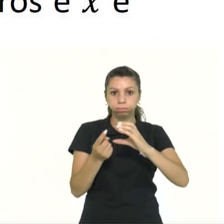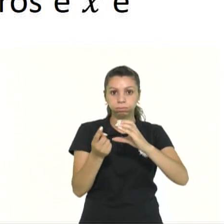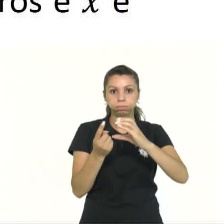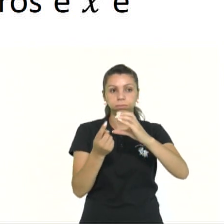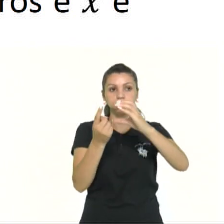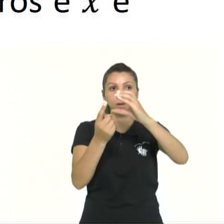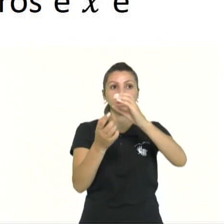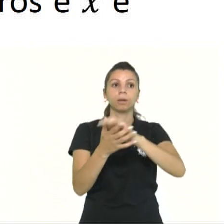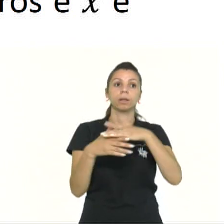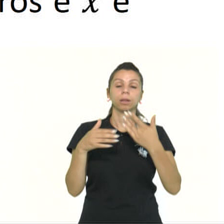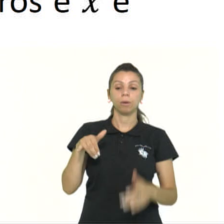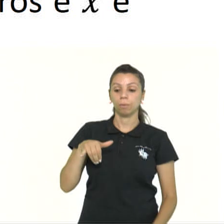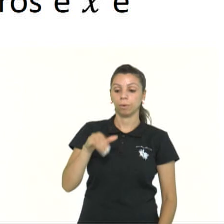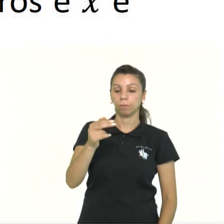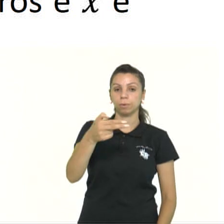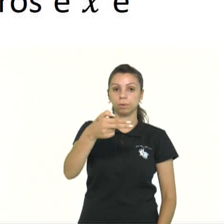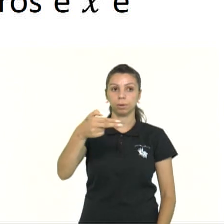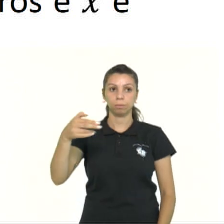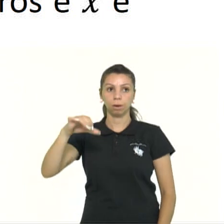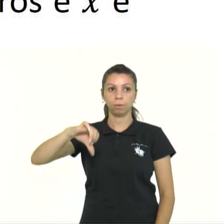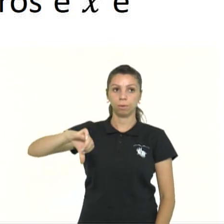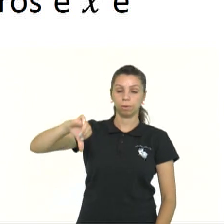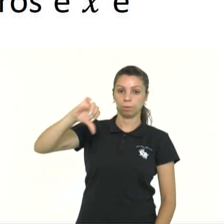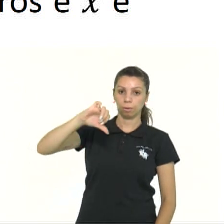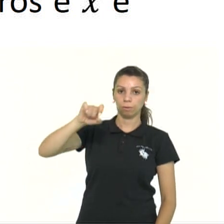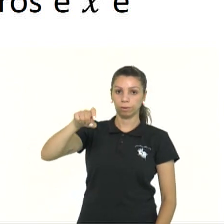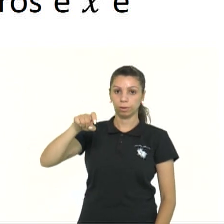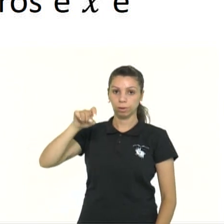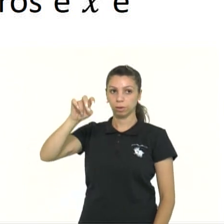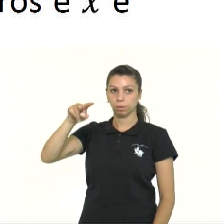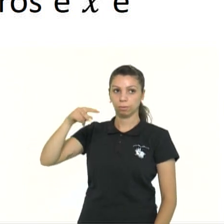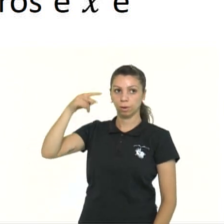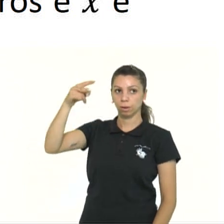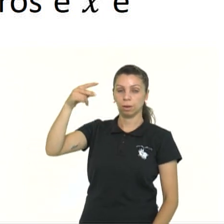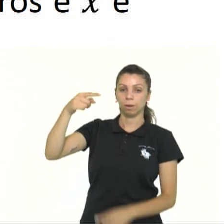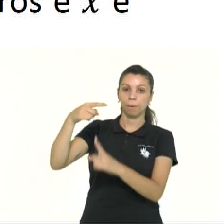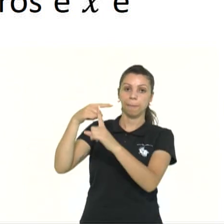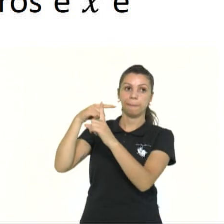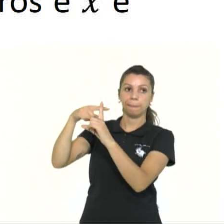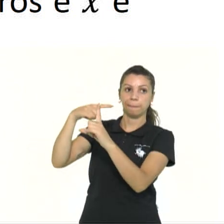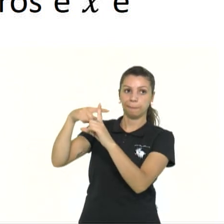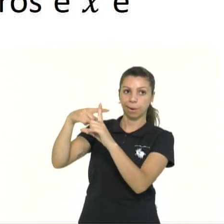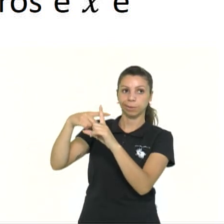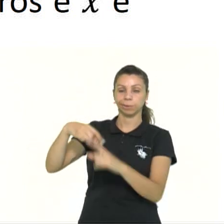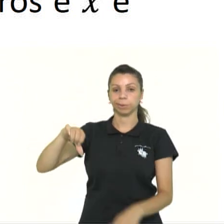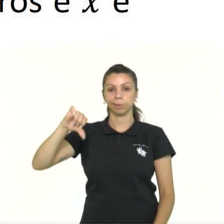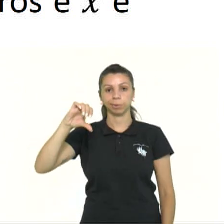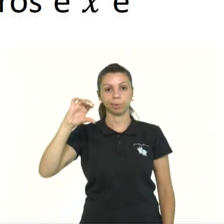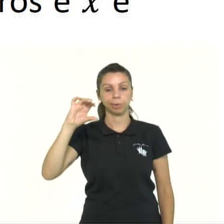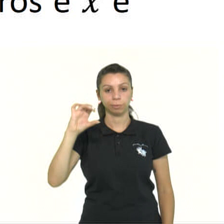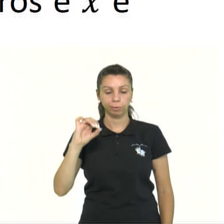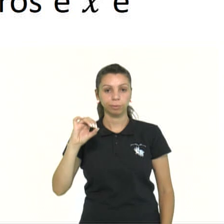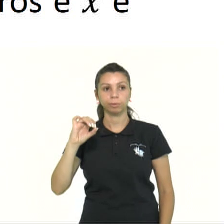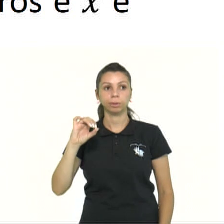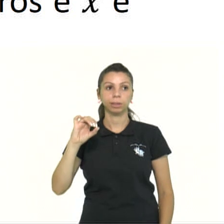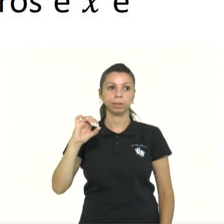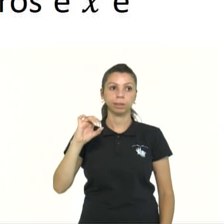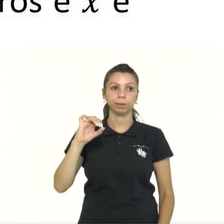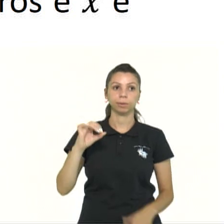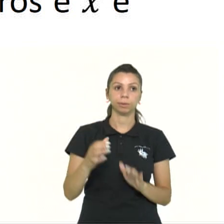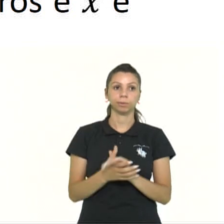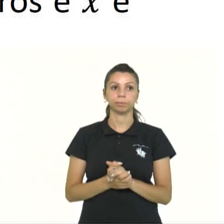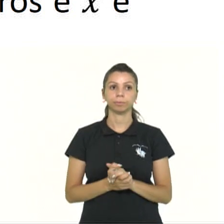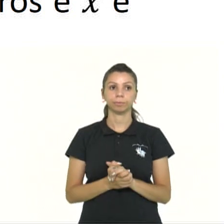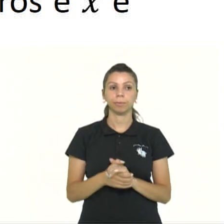igual a menos x ao quadrado mais 90. Determine a altura máxima atingida pela bala